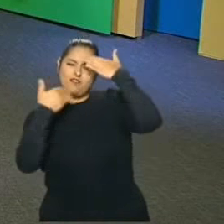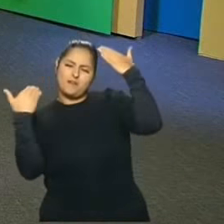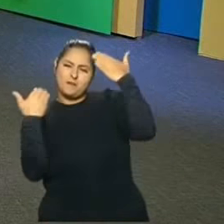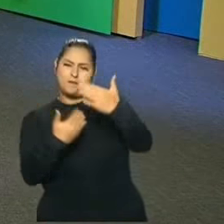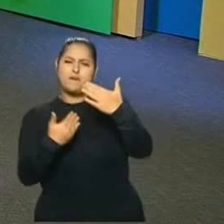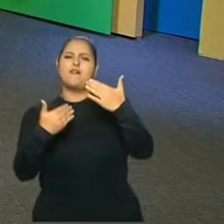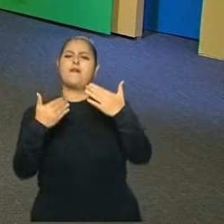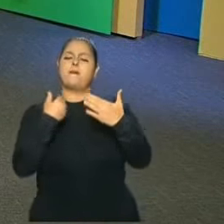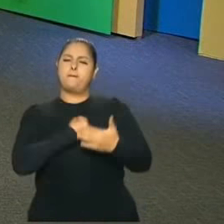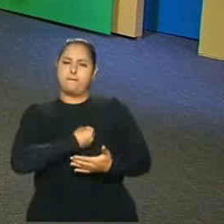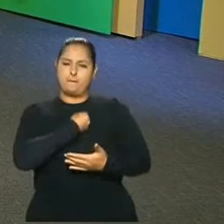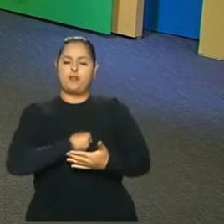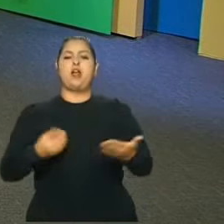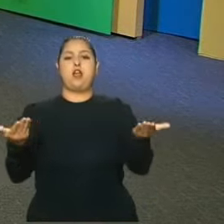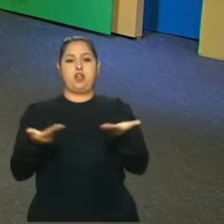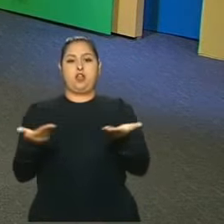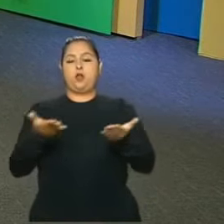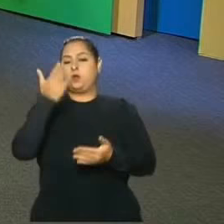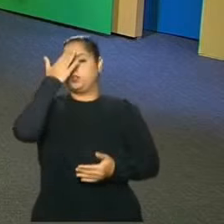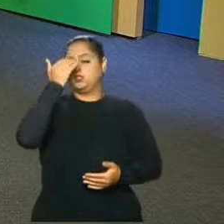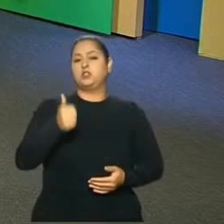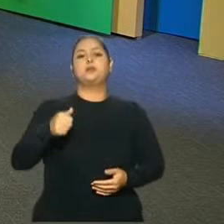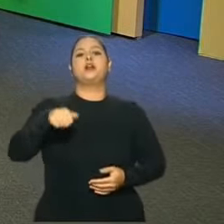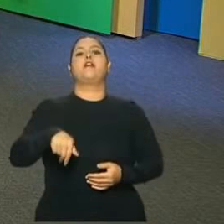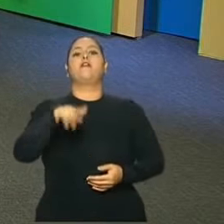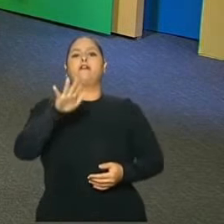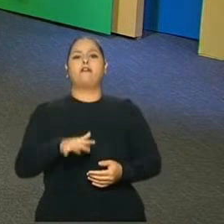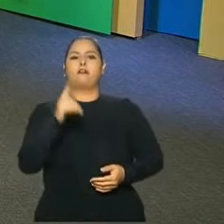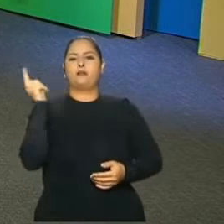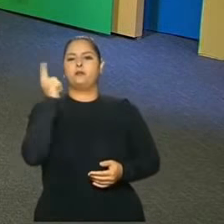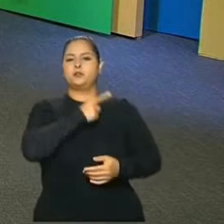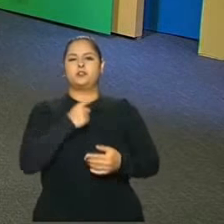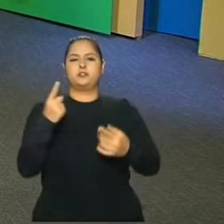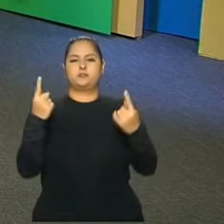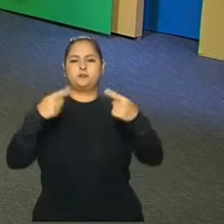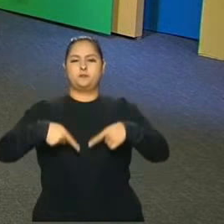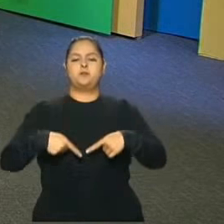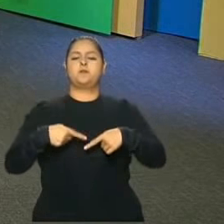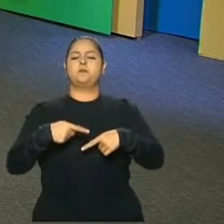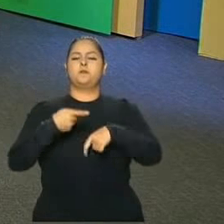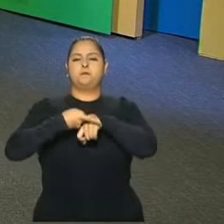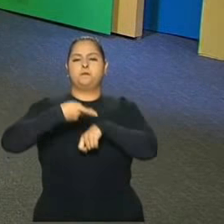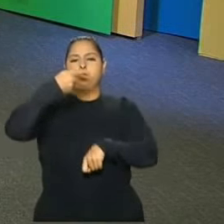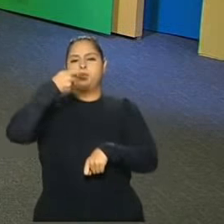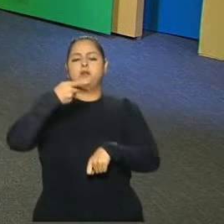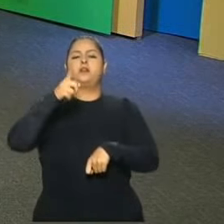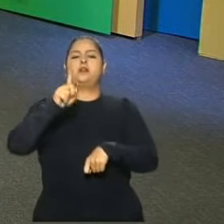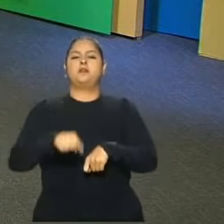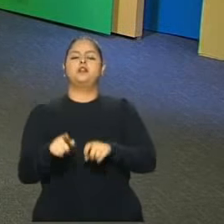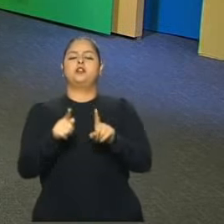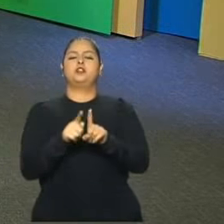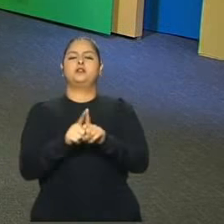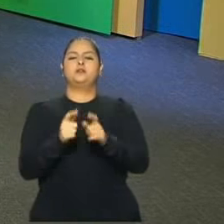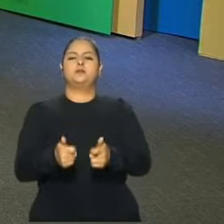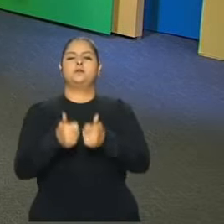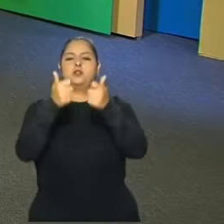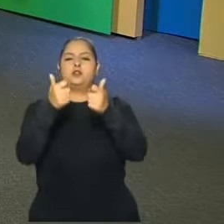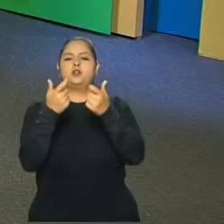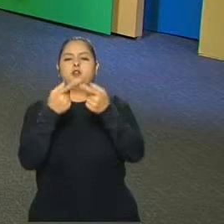pela participação. Então, agora vamos saber quem, entre tantos, ficou com o prêmio de melhor intérprete de música infantil pelo